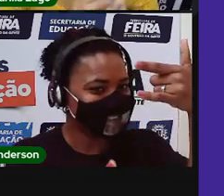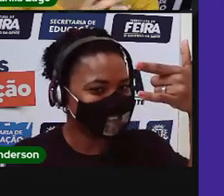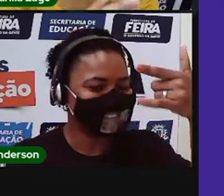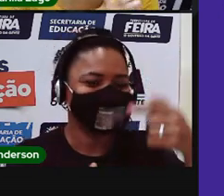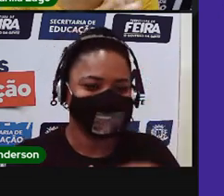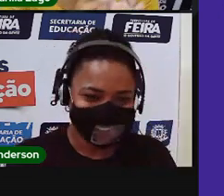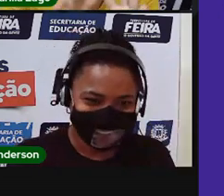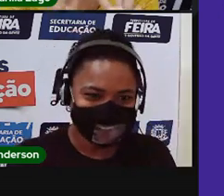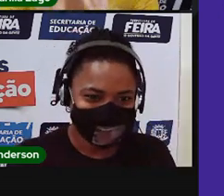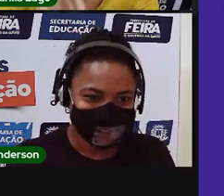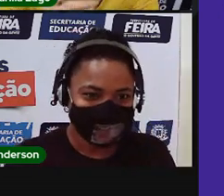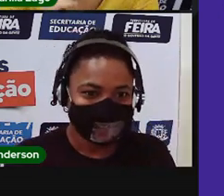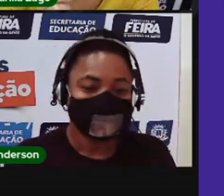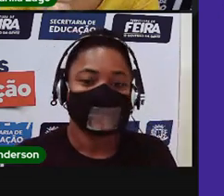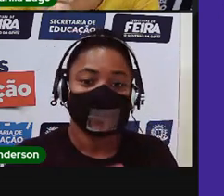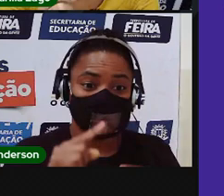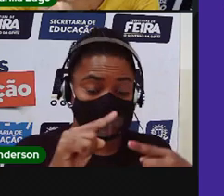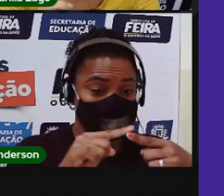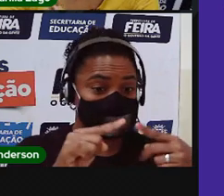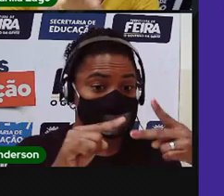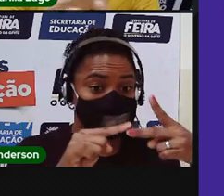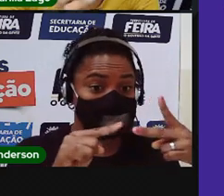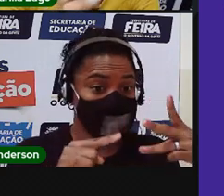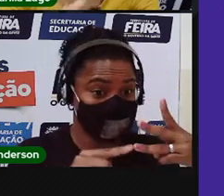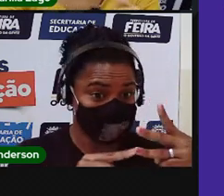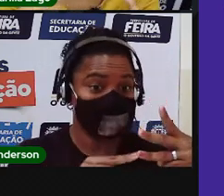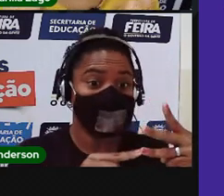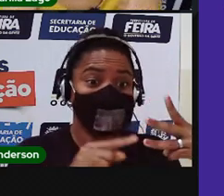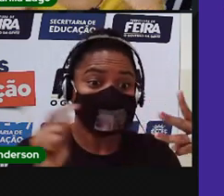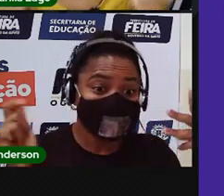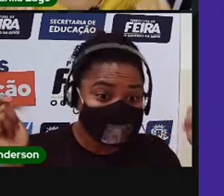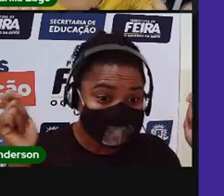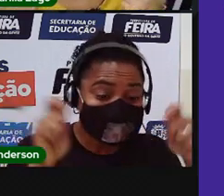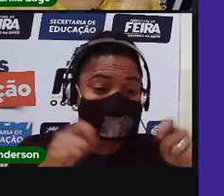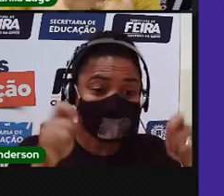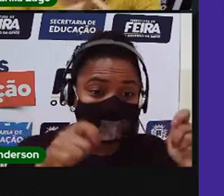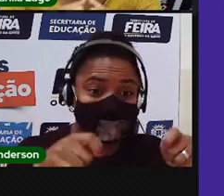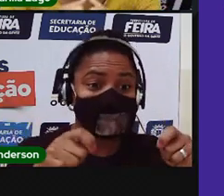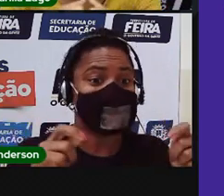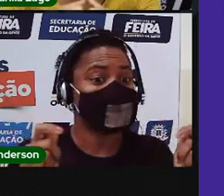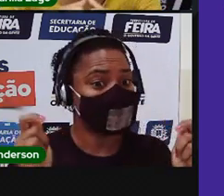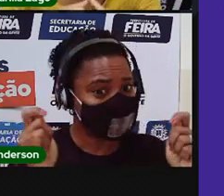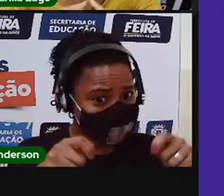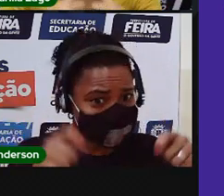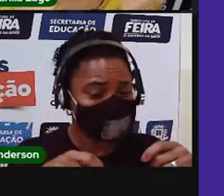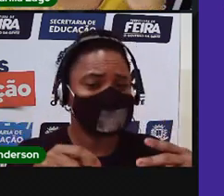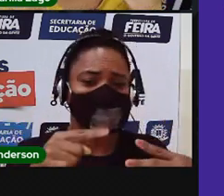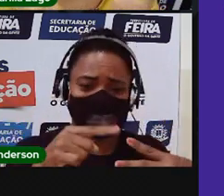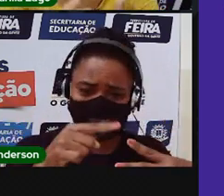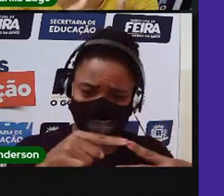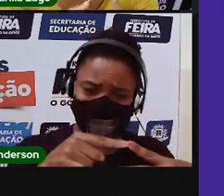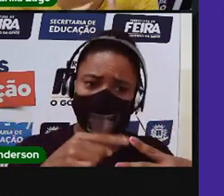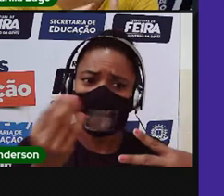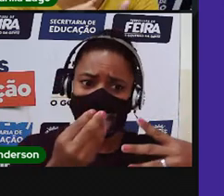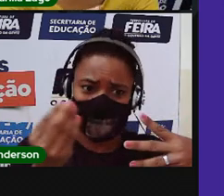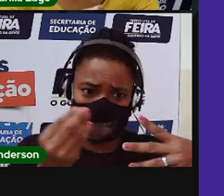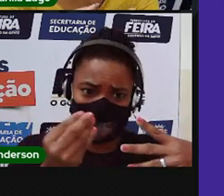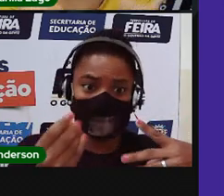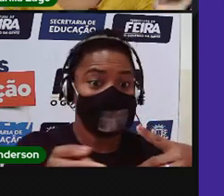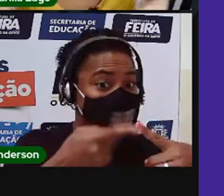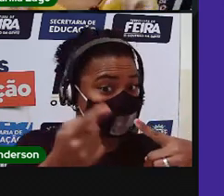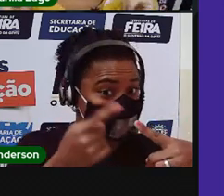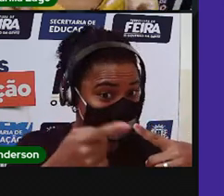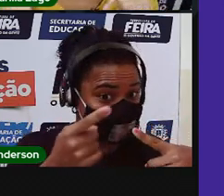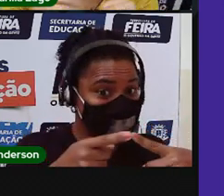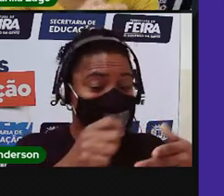eu trouxe três formas de que você pode estar, né, sendo, trazendo esse destaque, né? Participando das